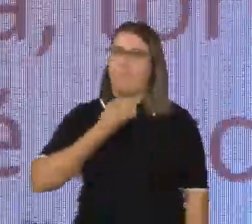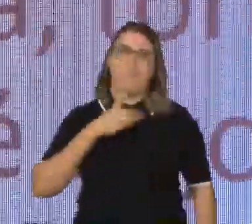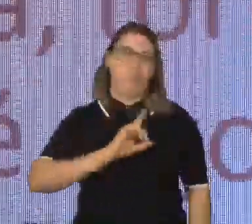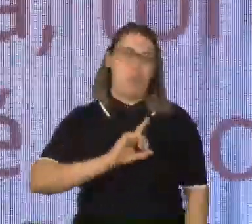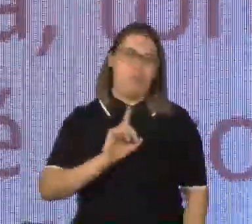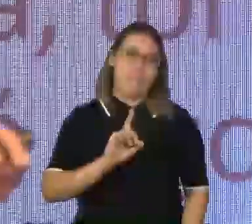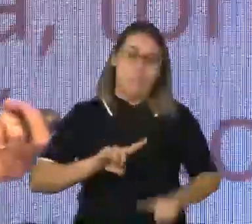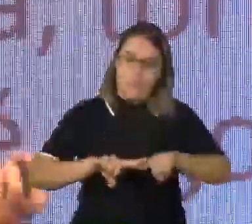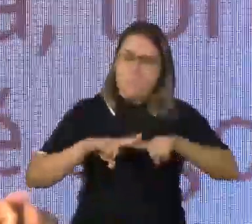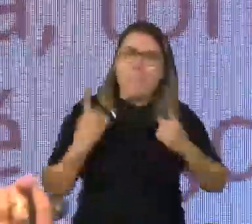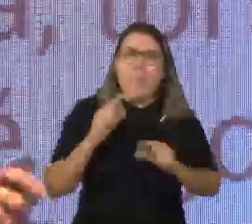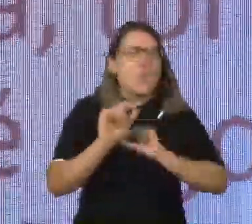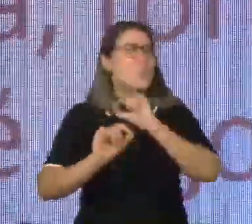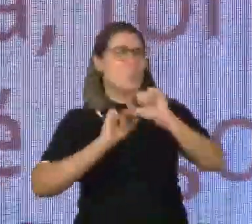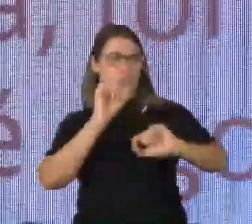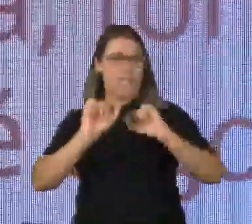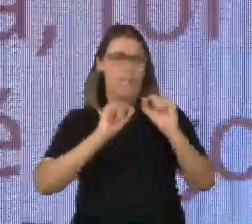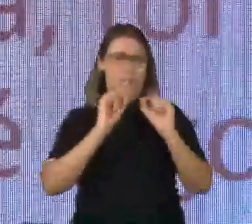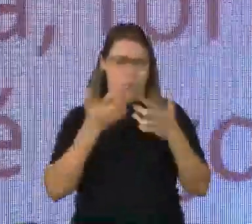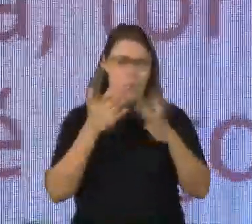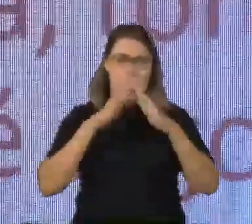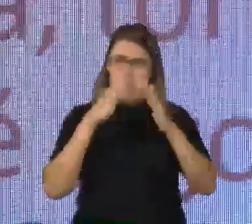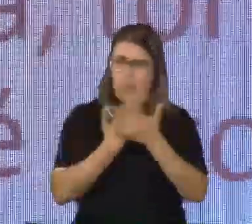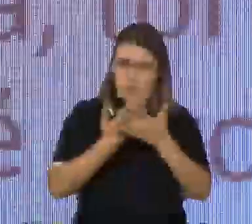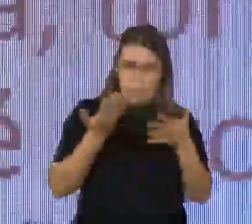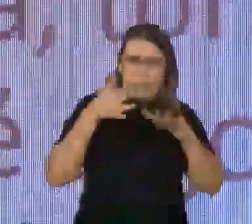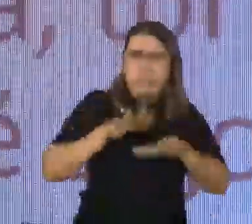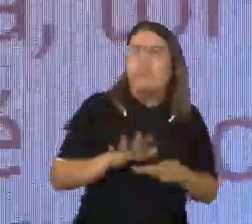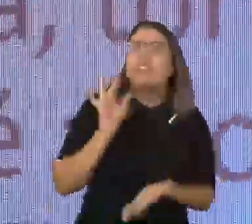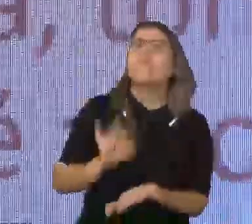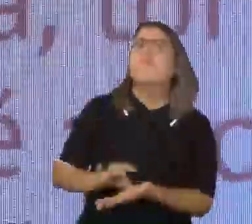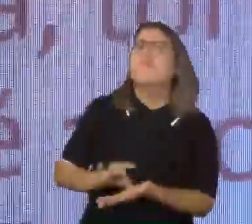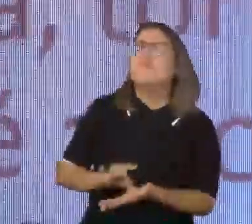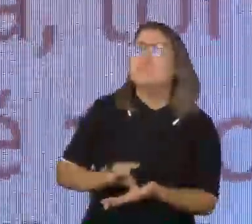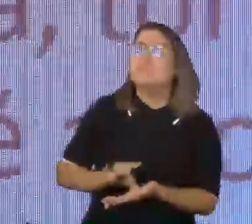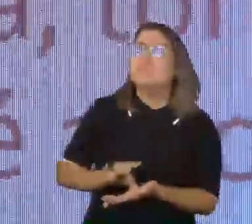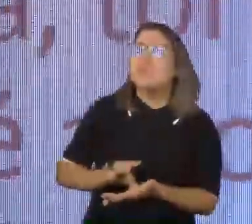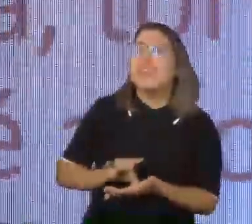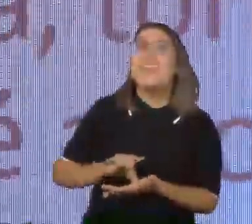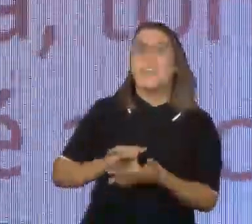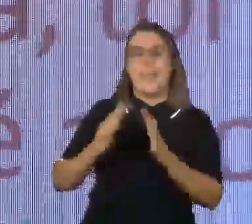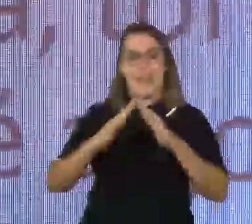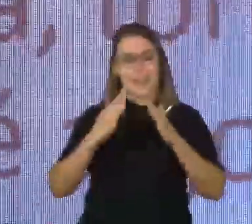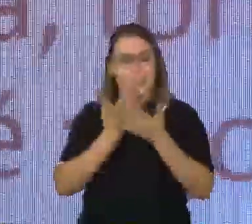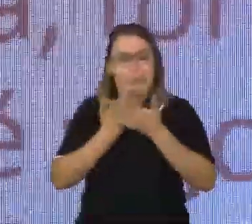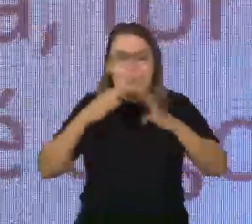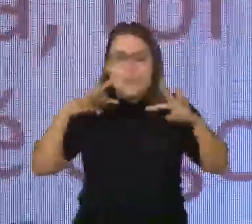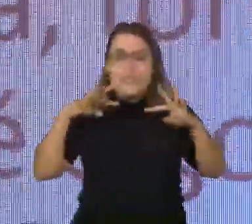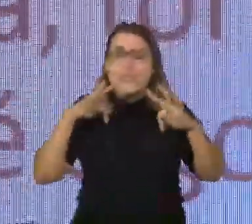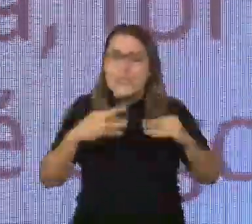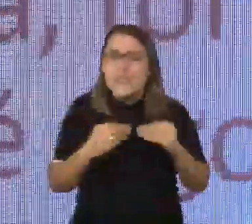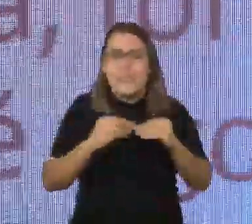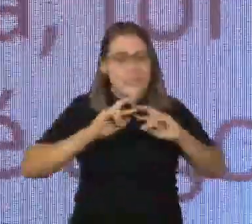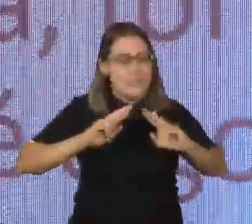Mas, Carola, o que é uma escola inclusiva? É aquela escola que entende que todos nós